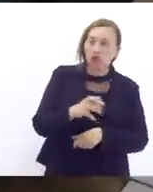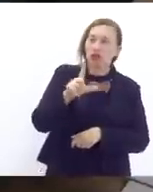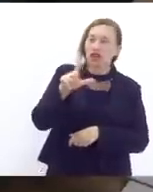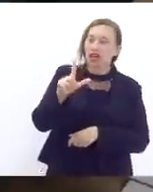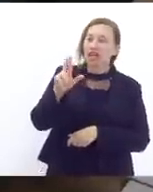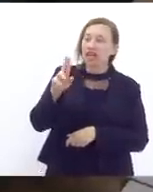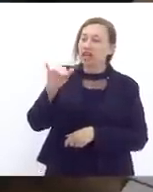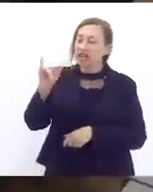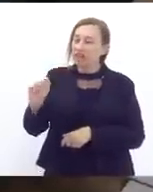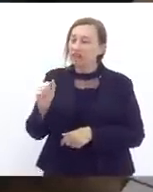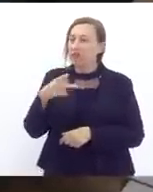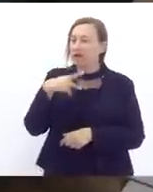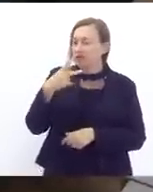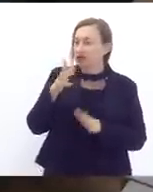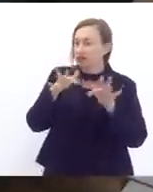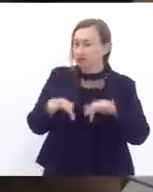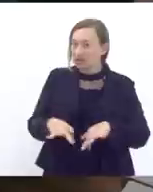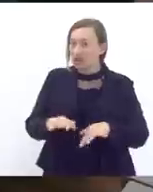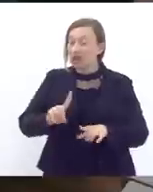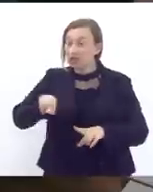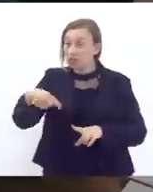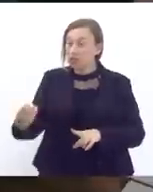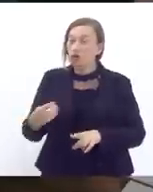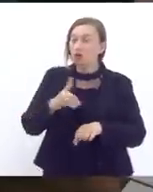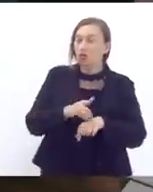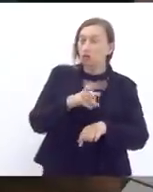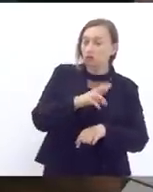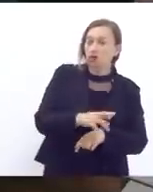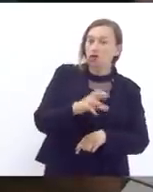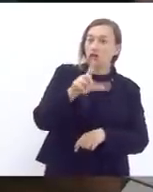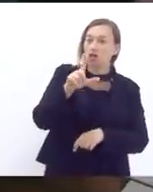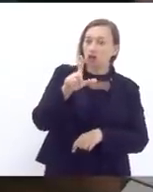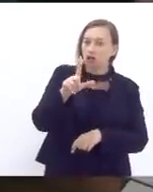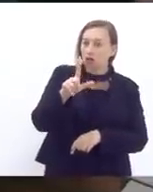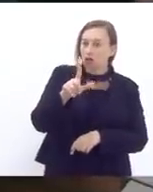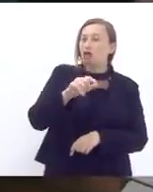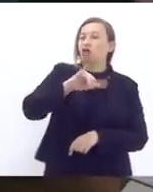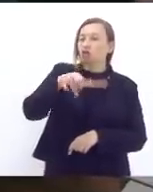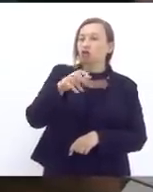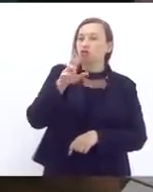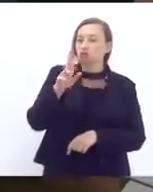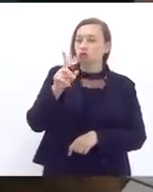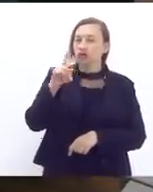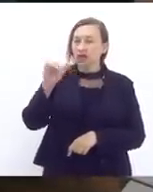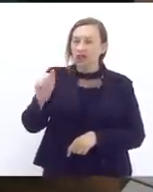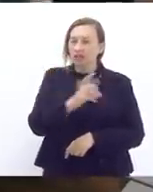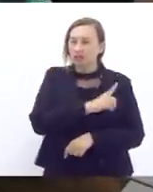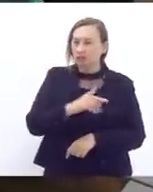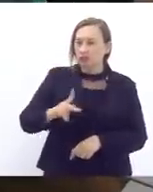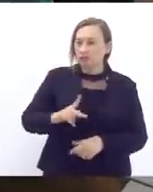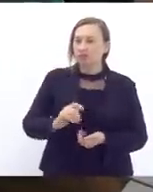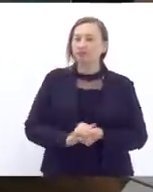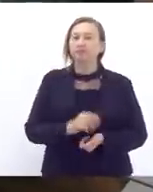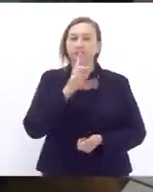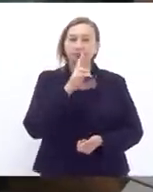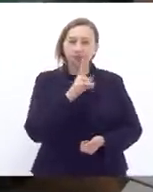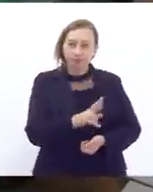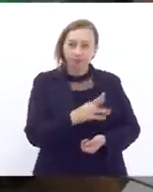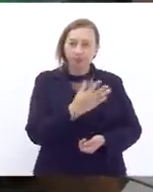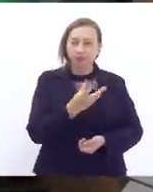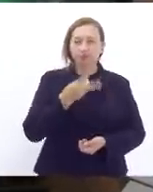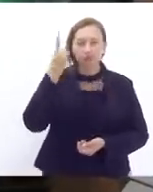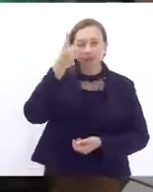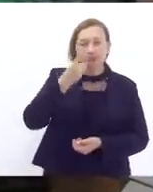para suas considerações finais em seguida Doutora Juliana da Defensoria Pública só respondendo ao